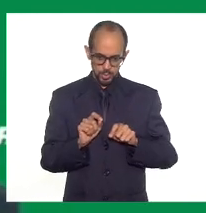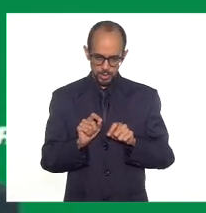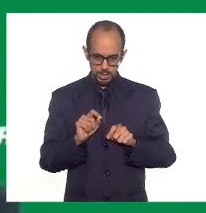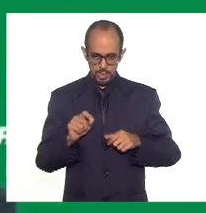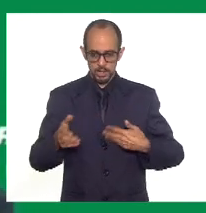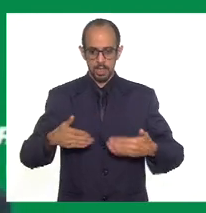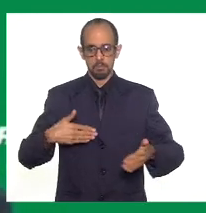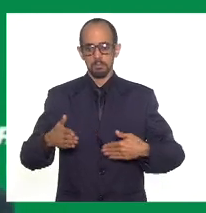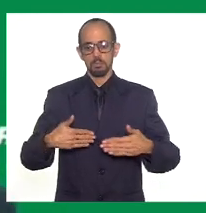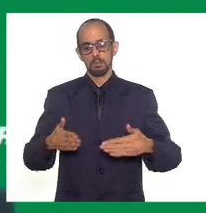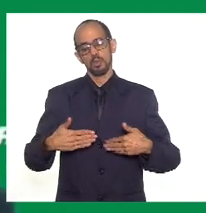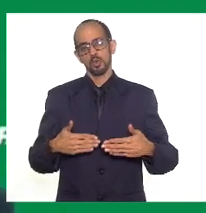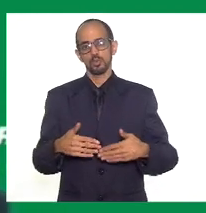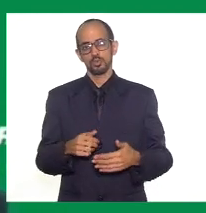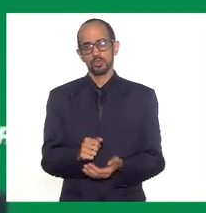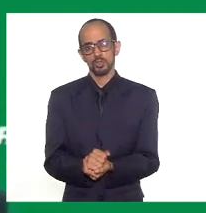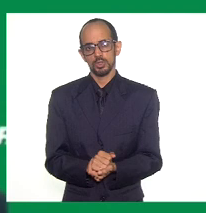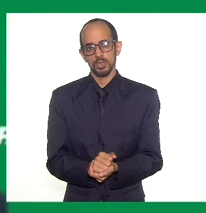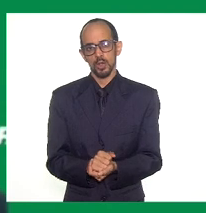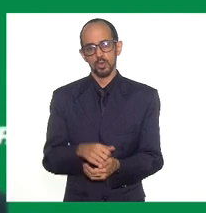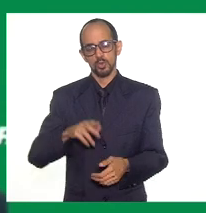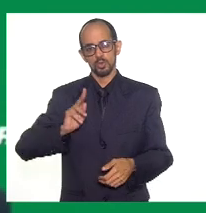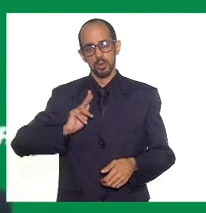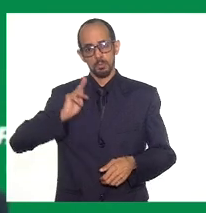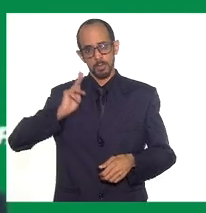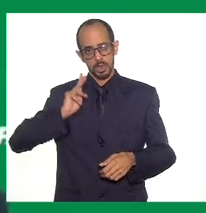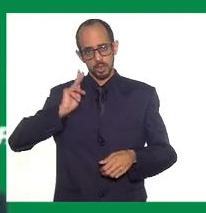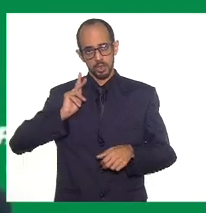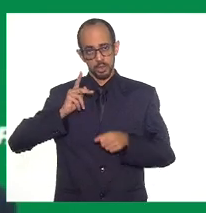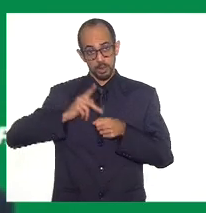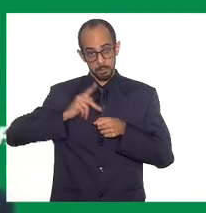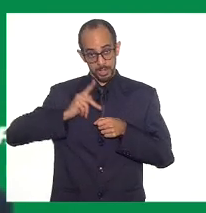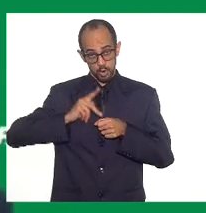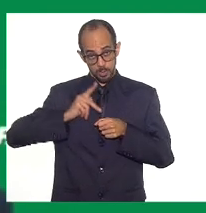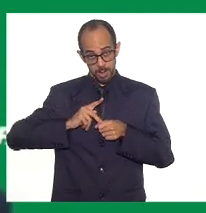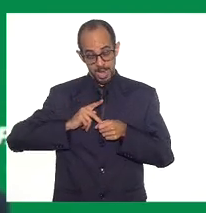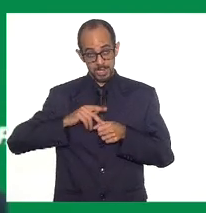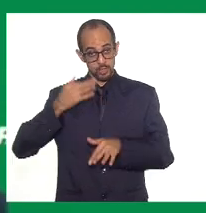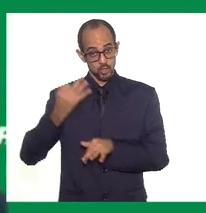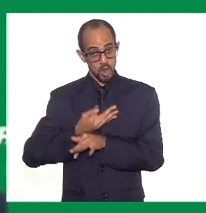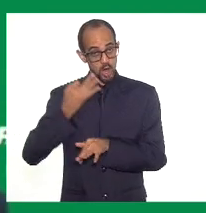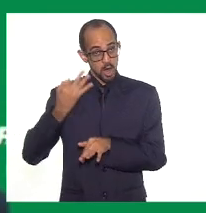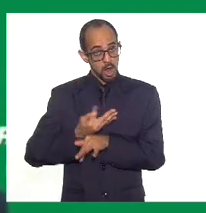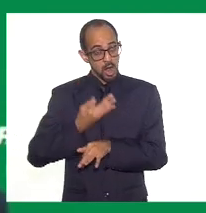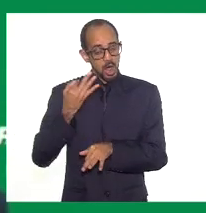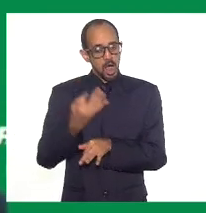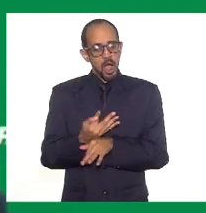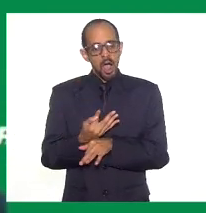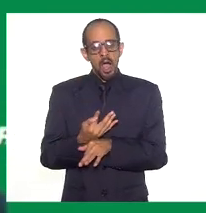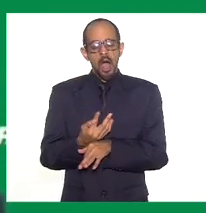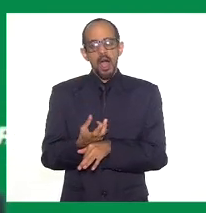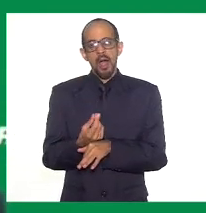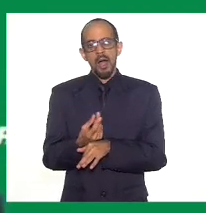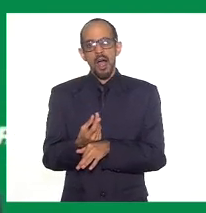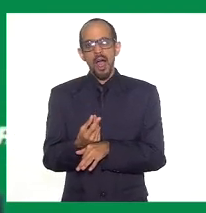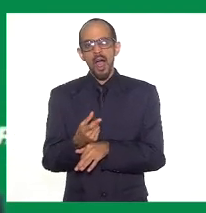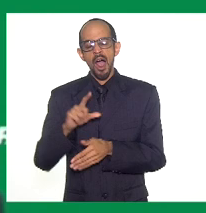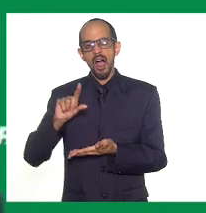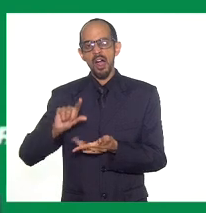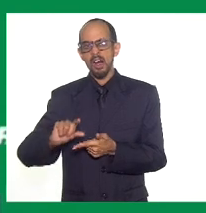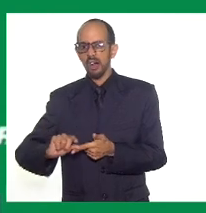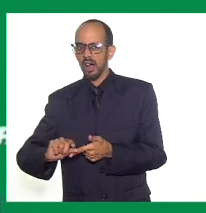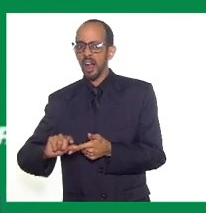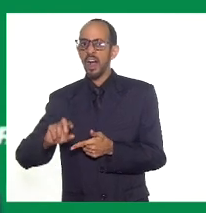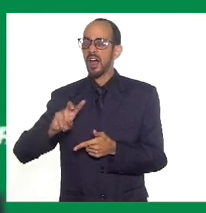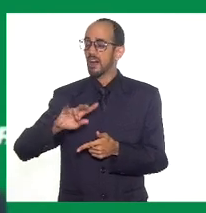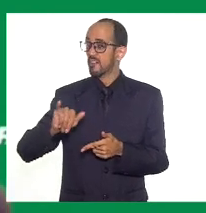produção de petróleo e gás da empresa, aguentar choques de preços baixos que podem se tornar cada vez